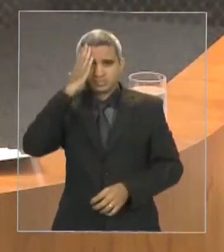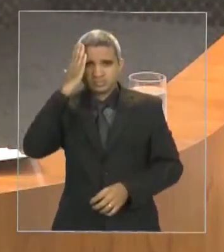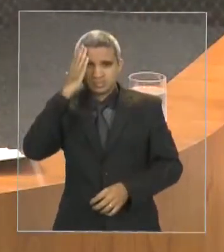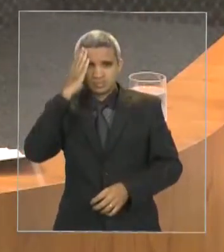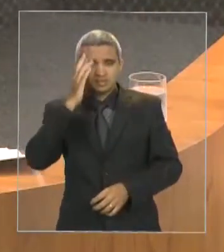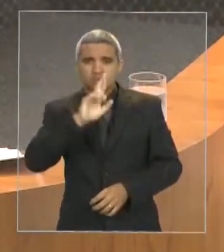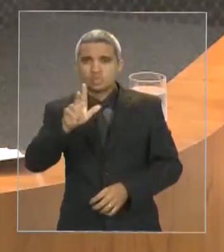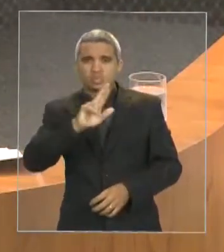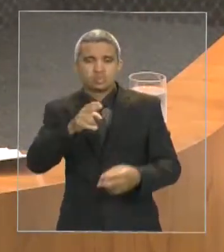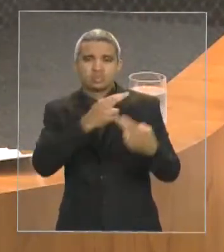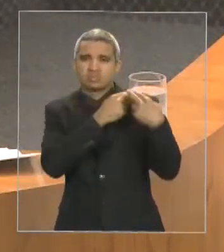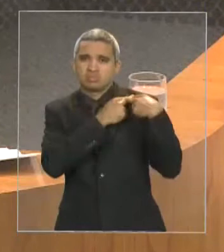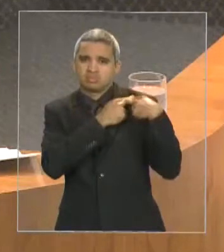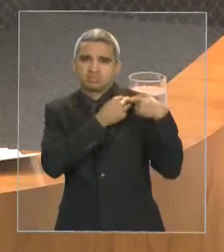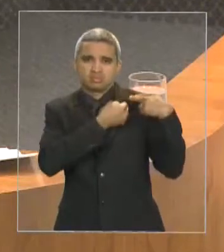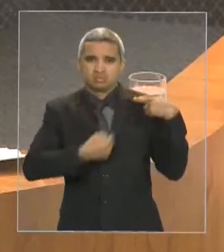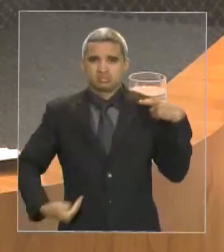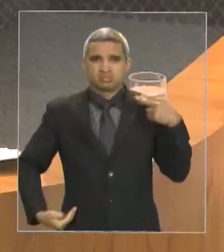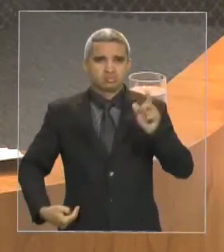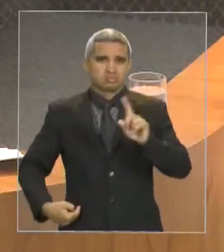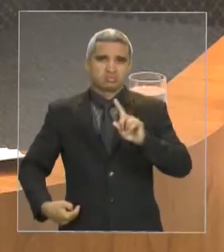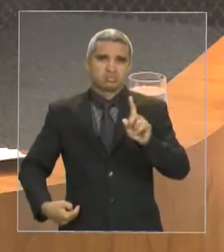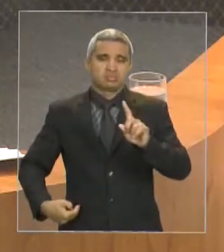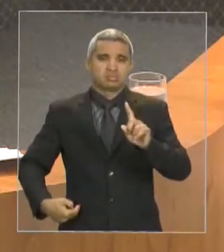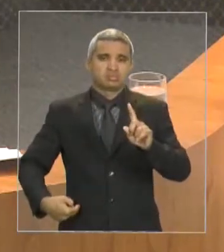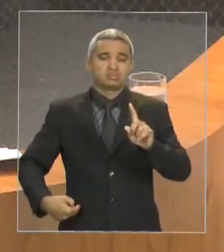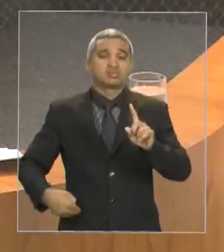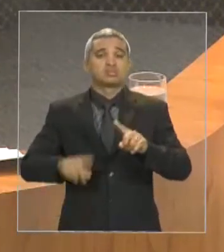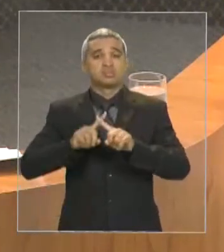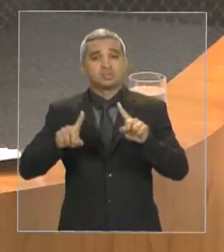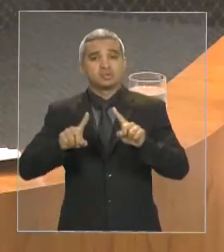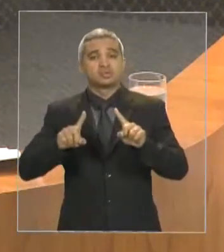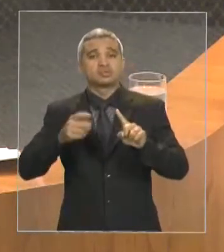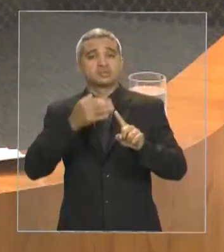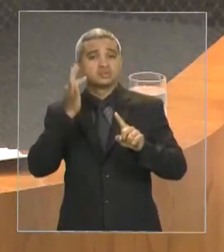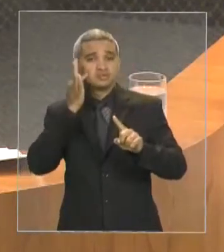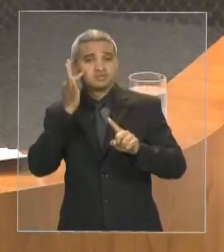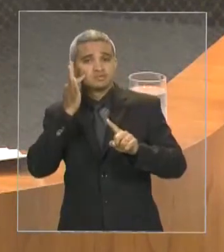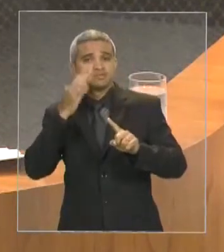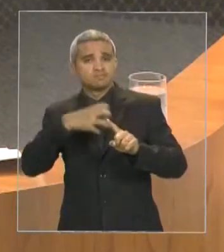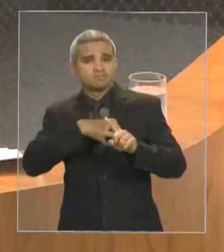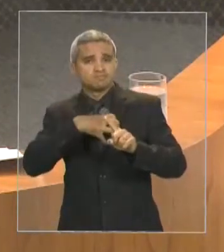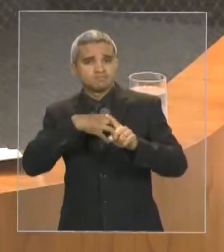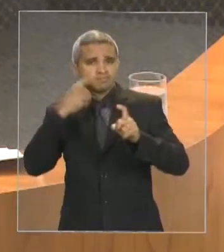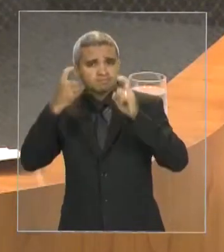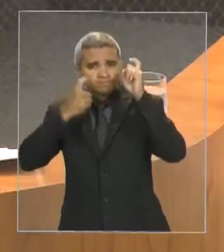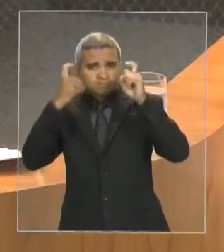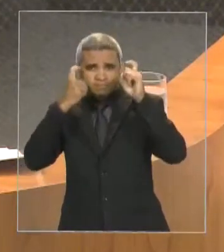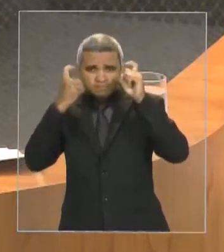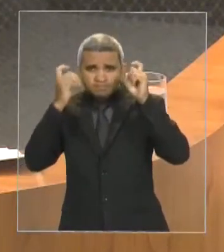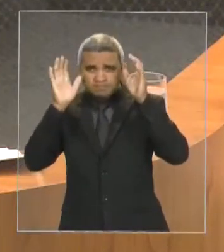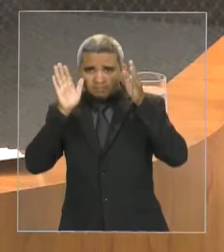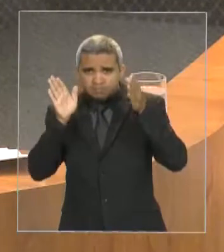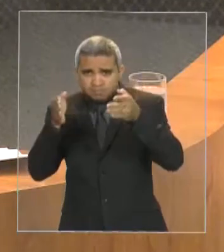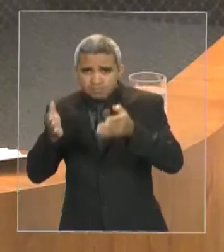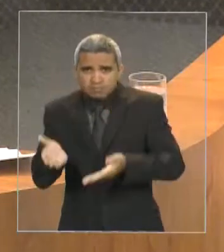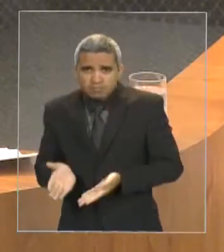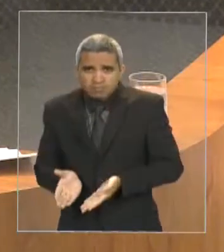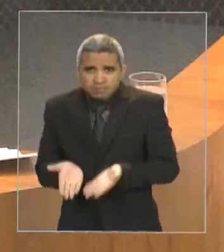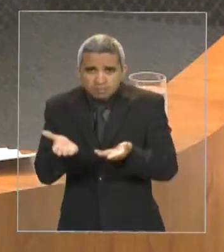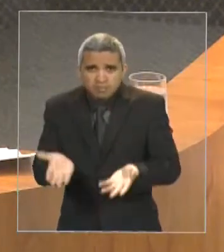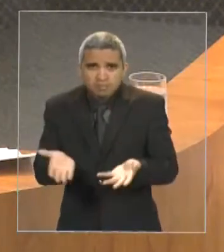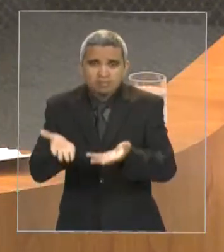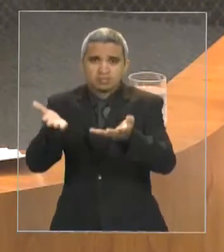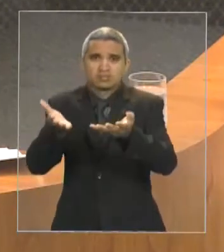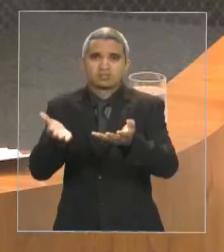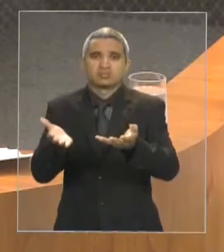como é alicerce de toda uma vida escolar, o governo tem essa preocupação de fomentar o ensino básico, desenvolvido pelos municípios